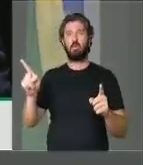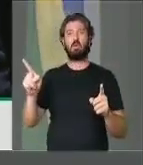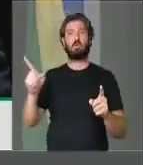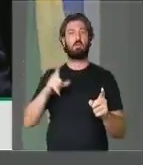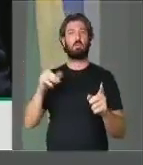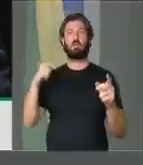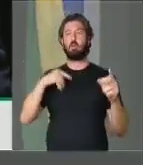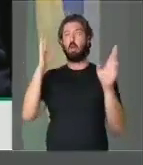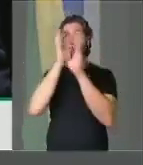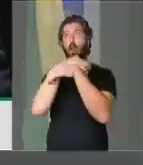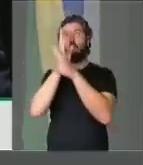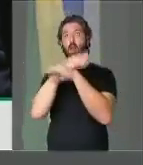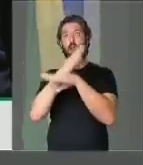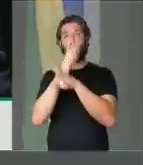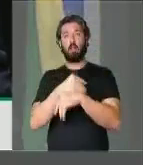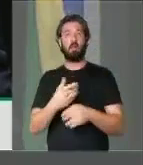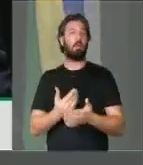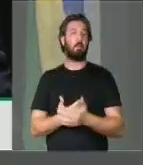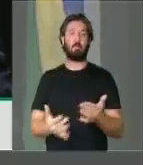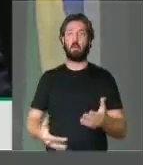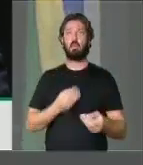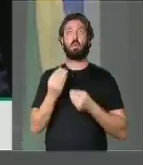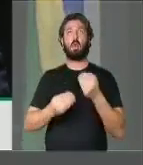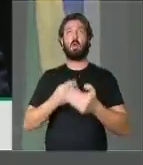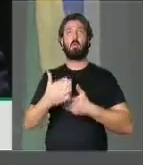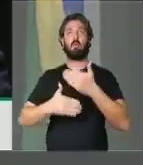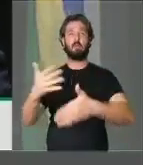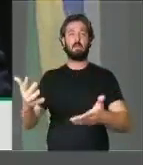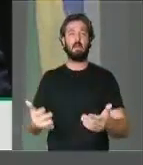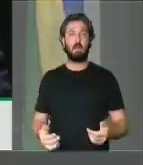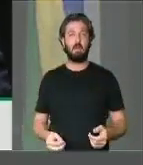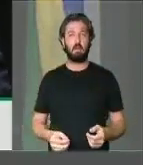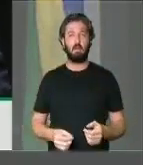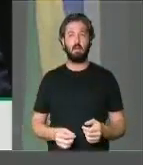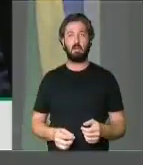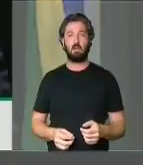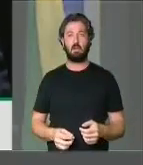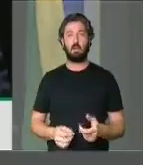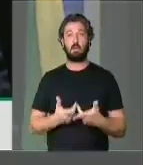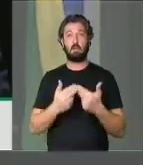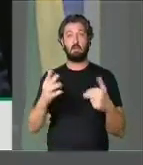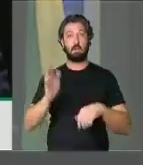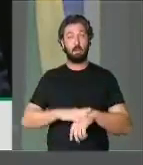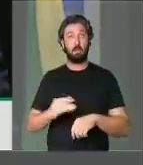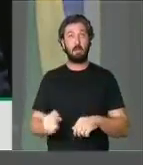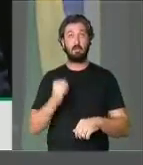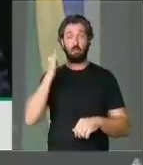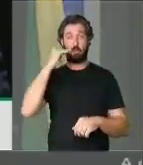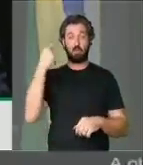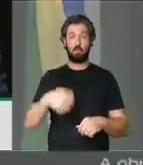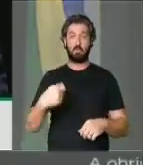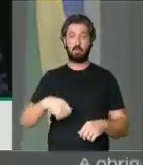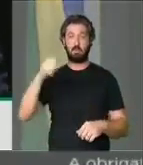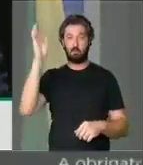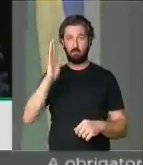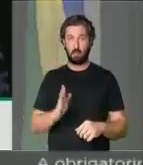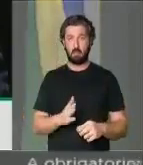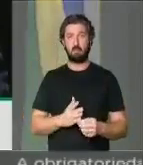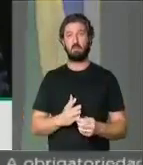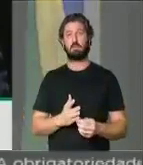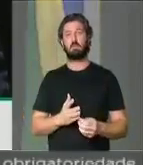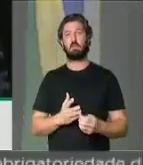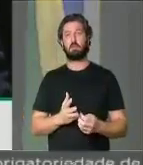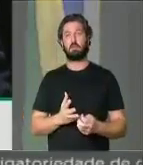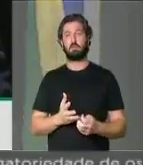completamente perdido, perdeu a condição de avançar nas agendas mais importantes para o país.